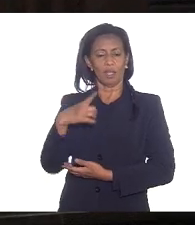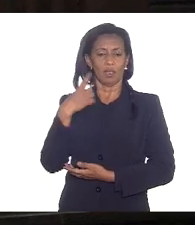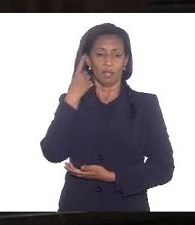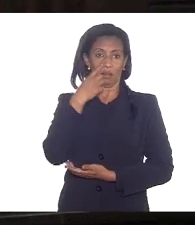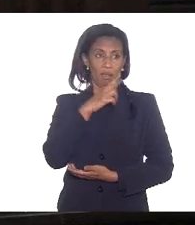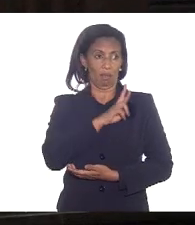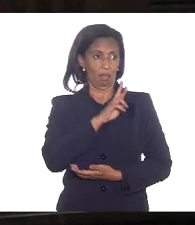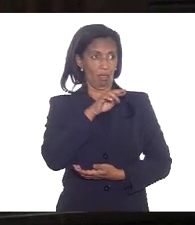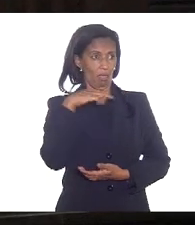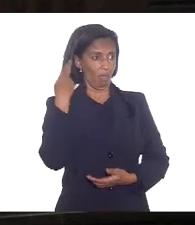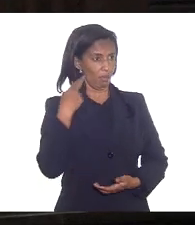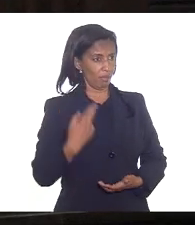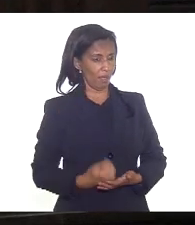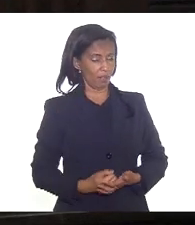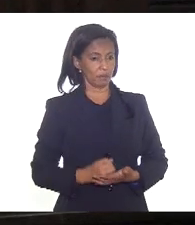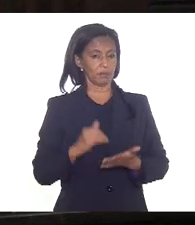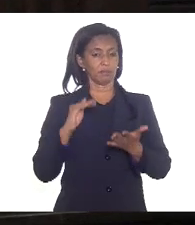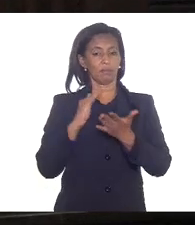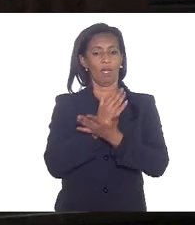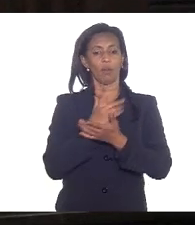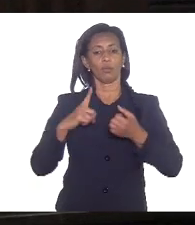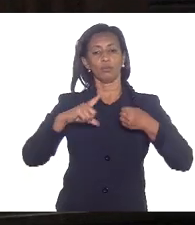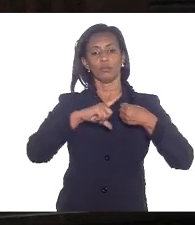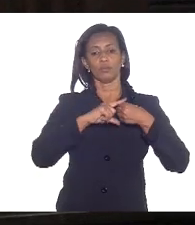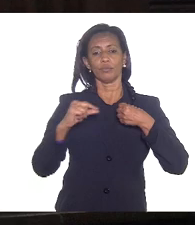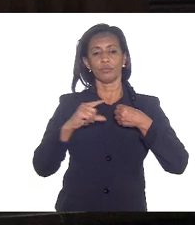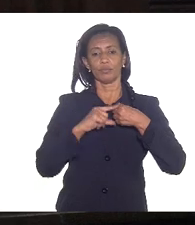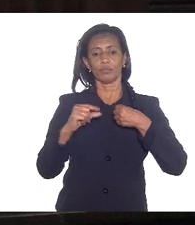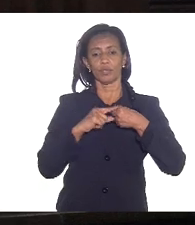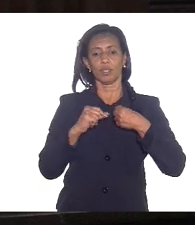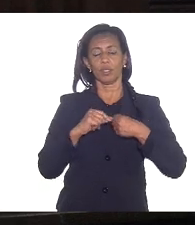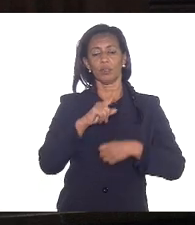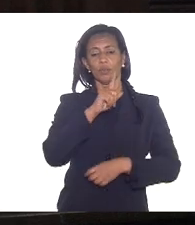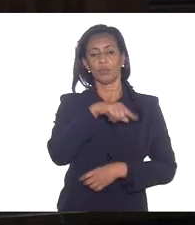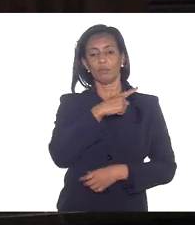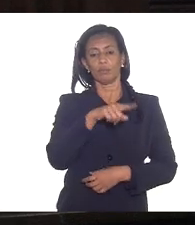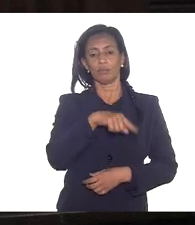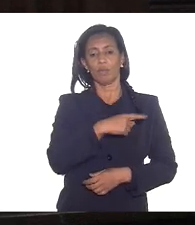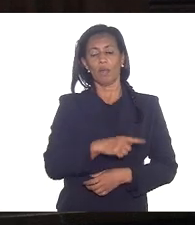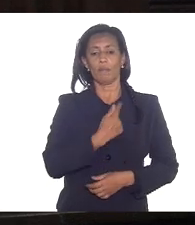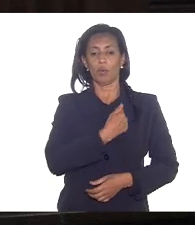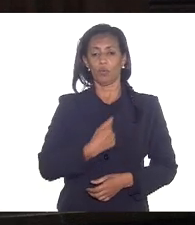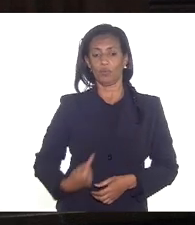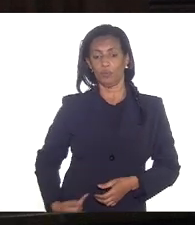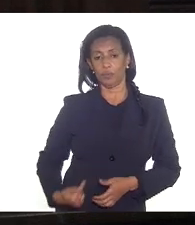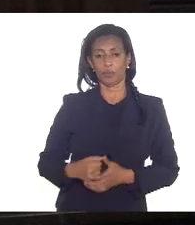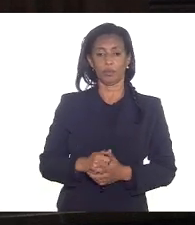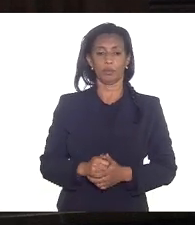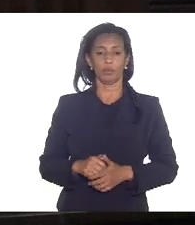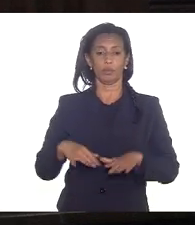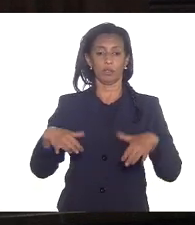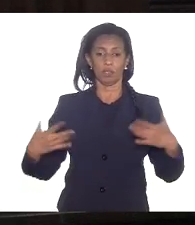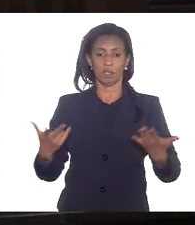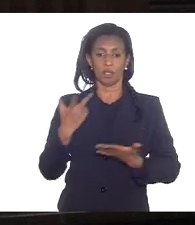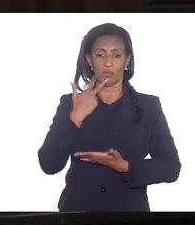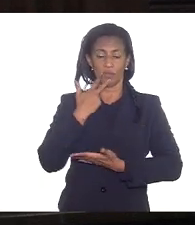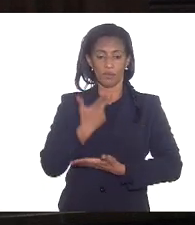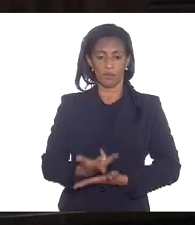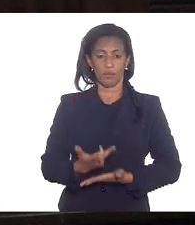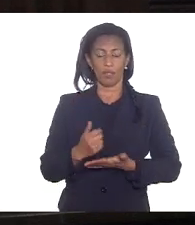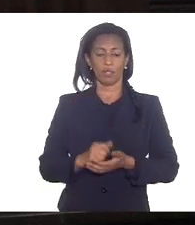relata são alguns artigos que foram vetados né pelo Governador e que dizem